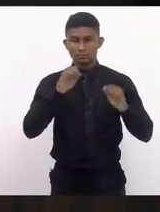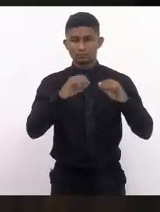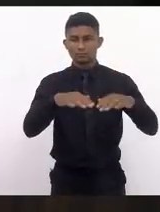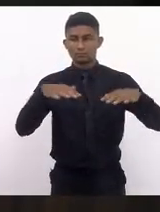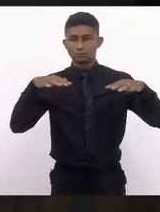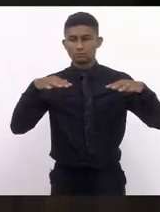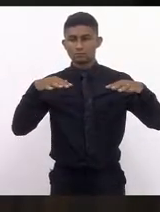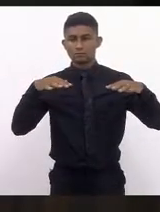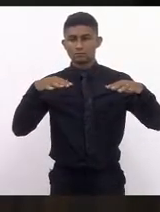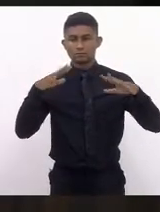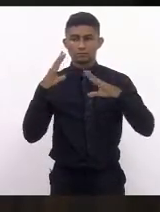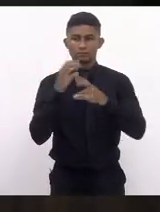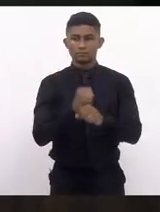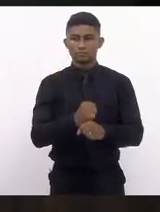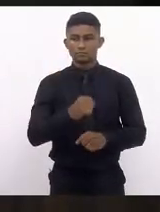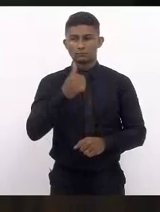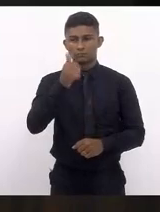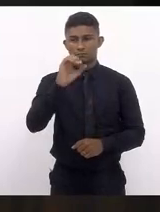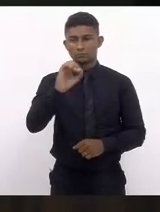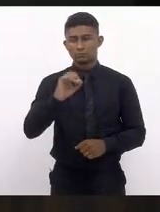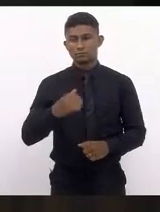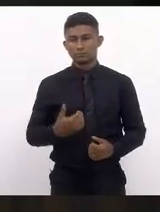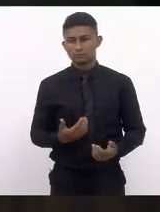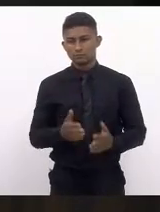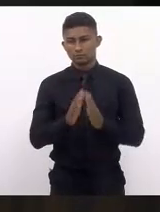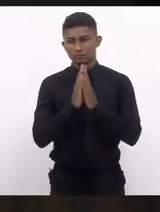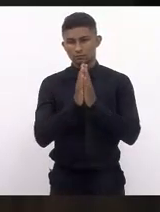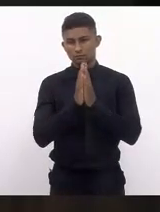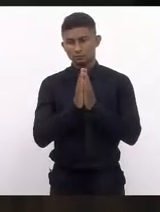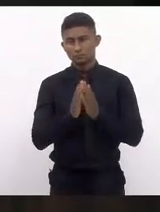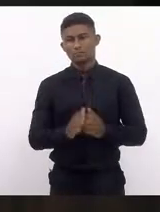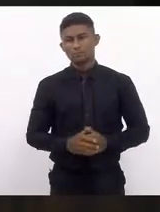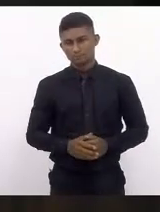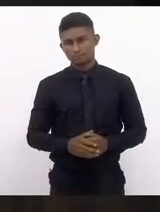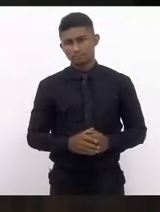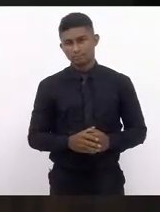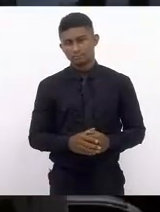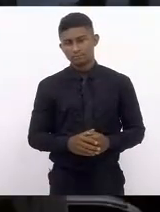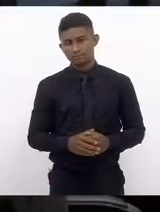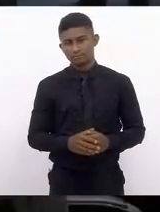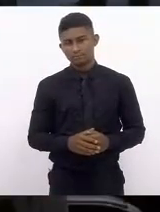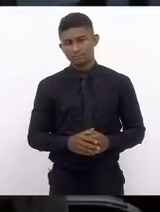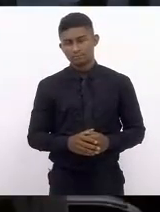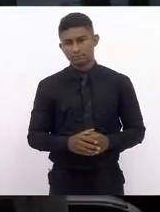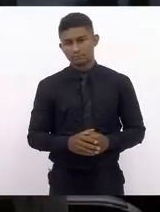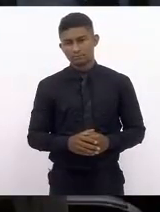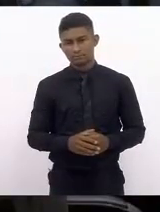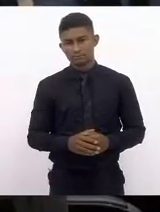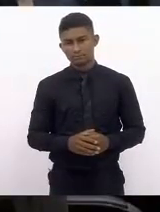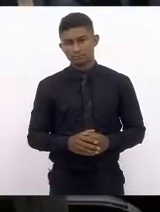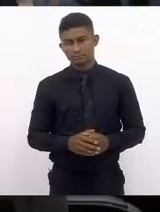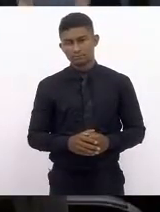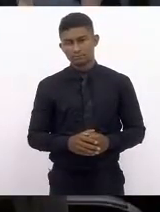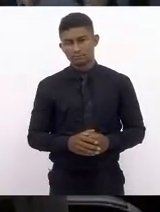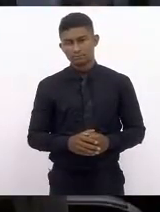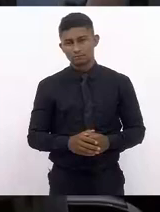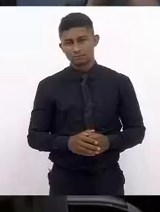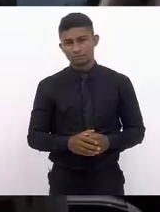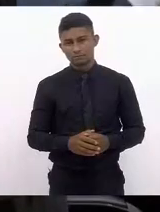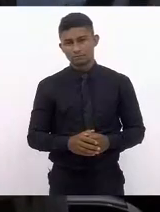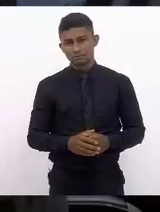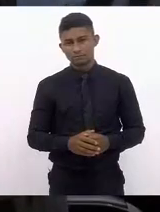sessões Ordinárias tão podemos fazer uma um minuto um minuto e meio seu presente eu